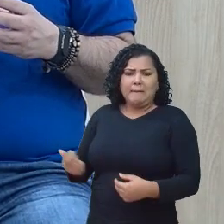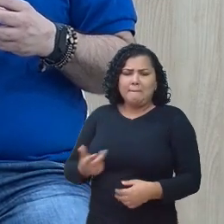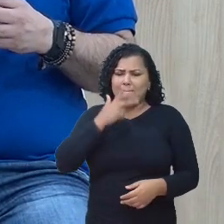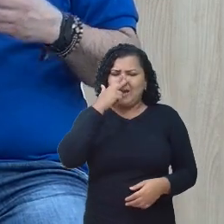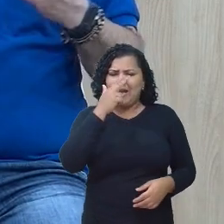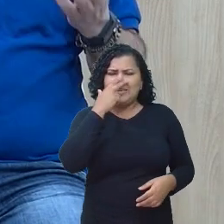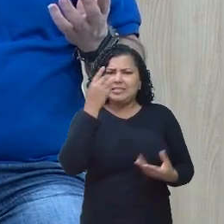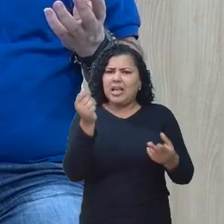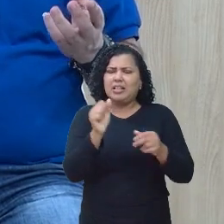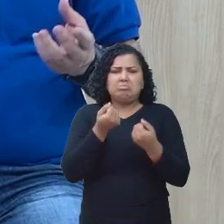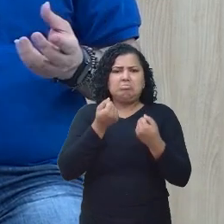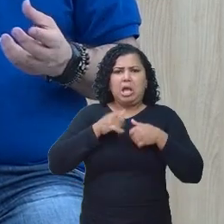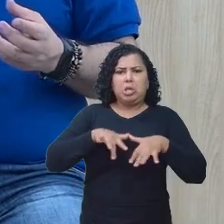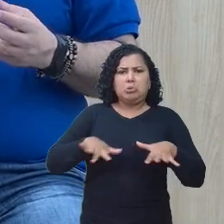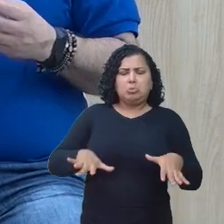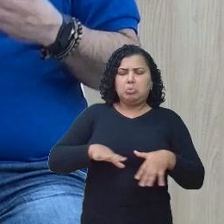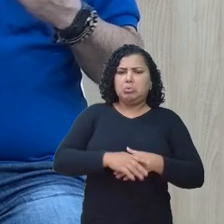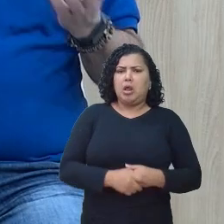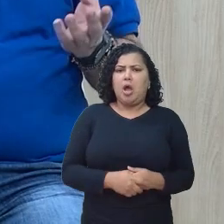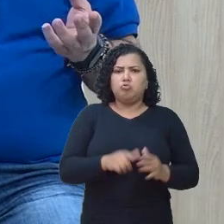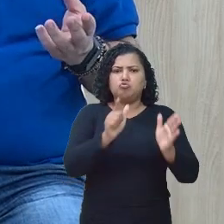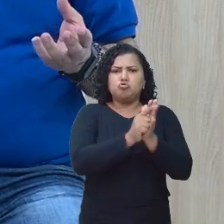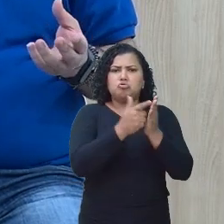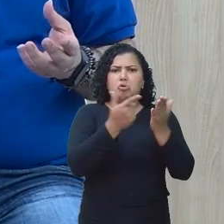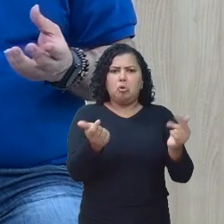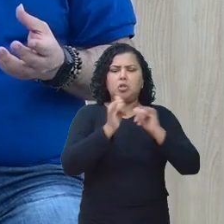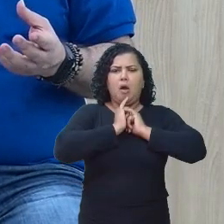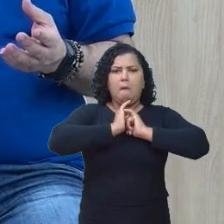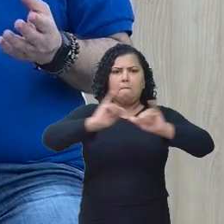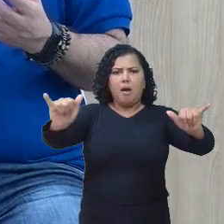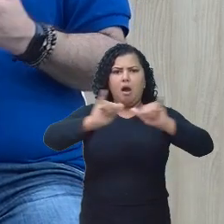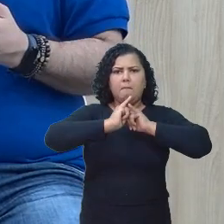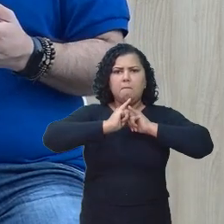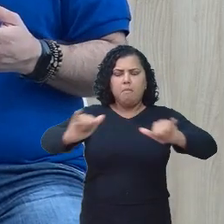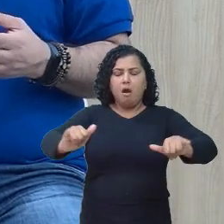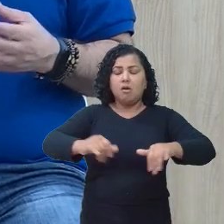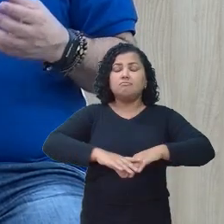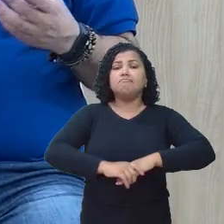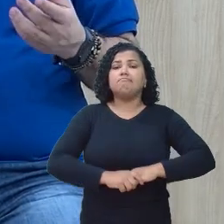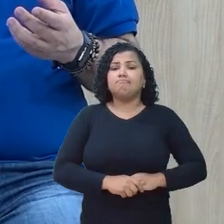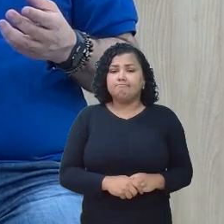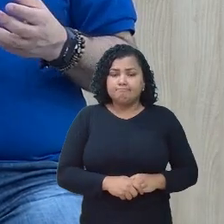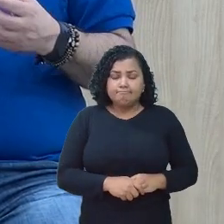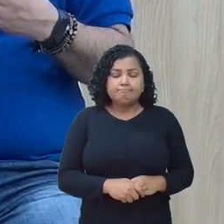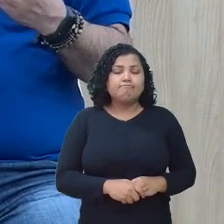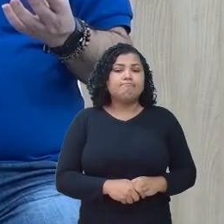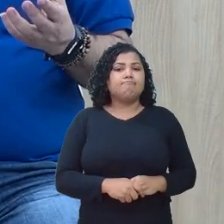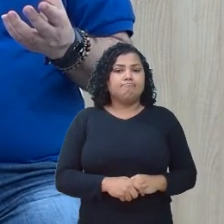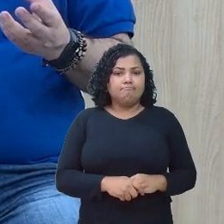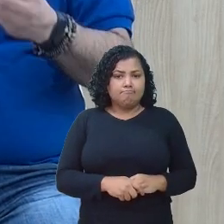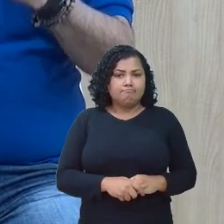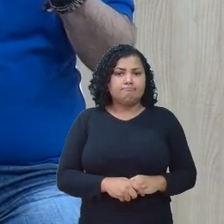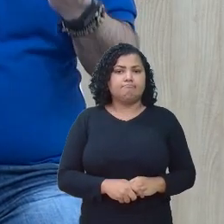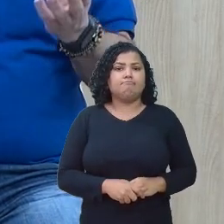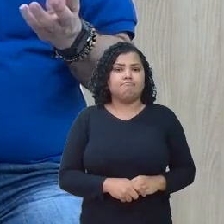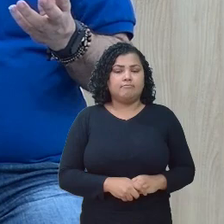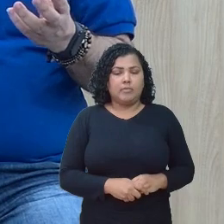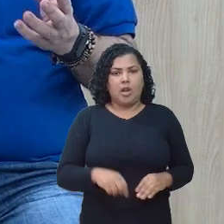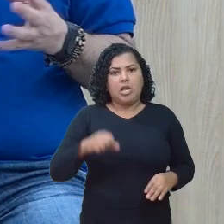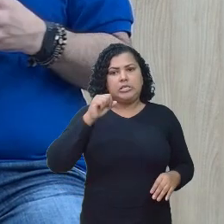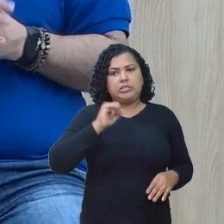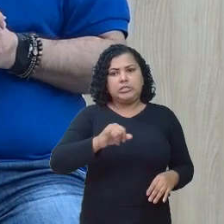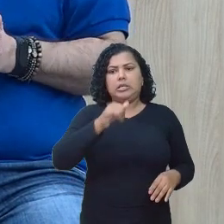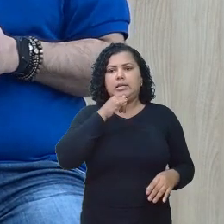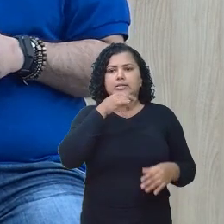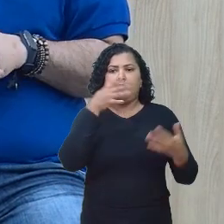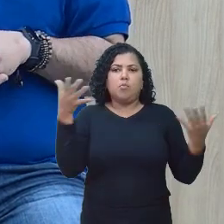assim tão comum em meios de comunicações, né, como os jornais. Então, se a gente pegasse